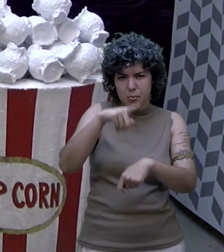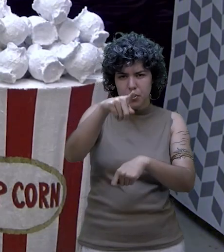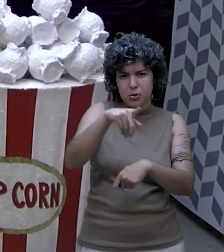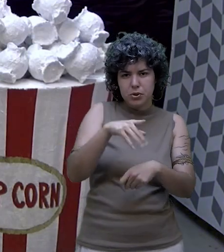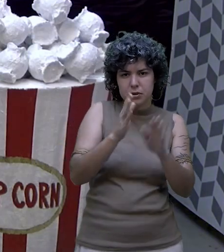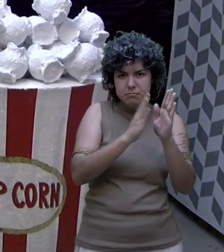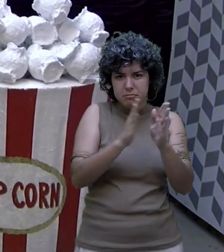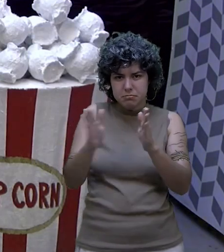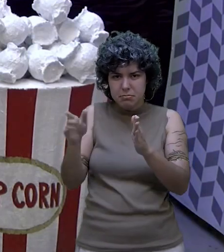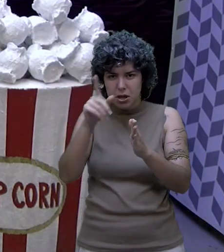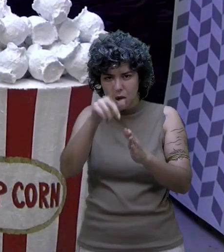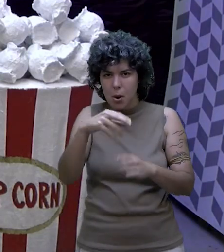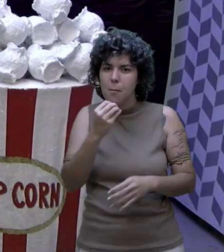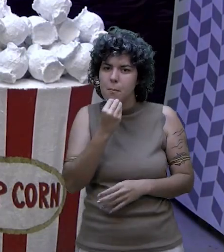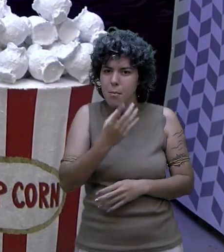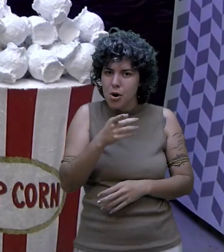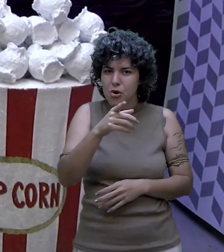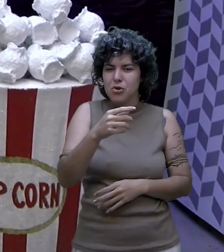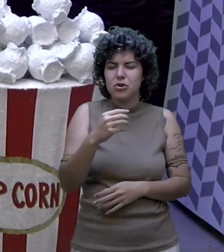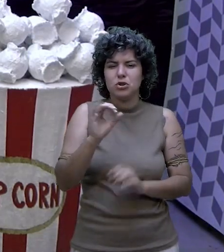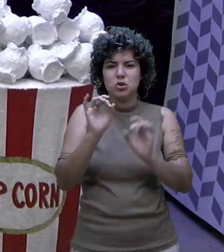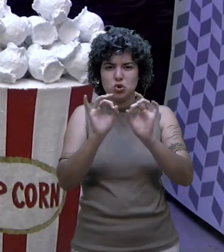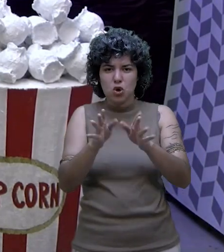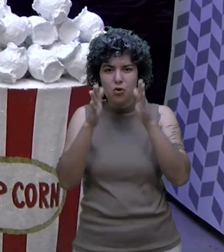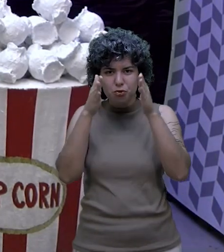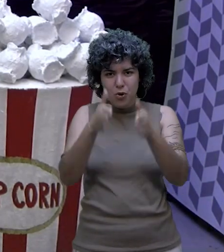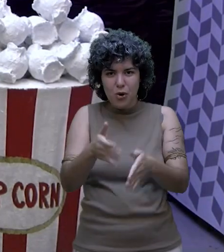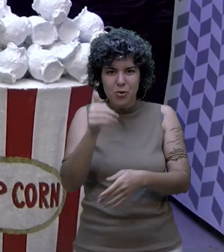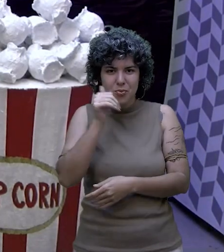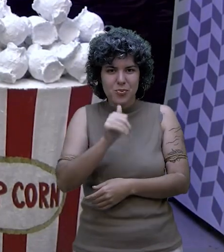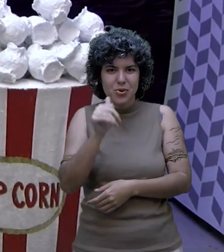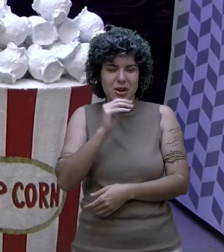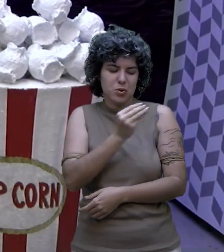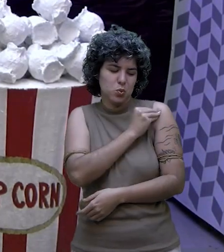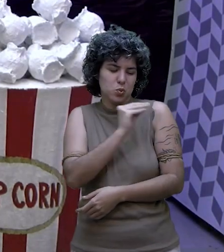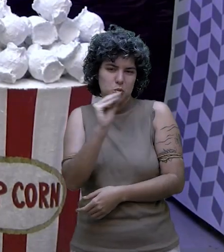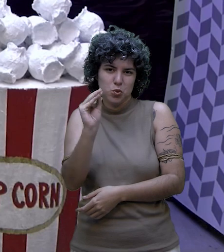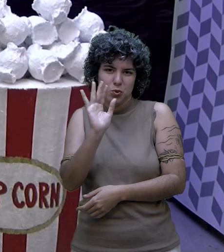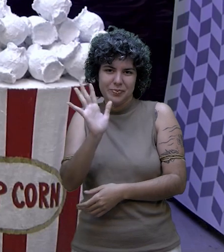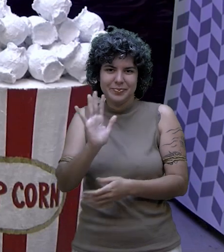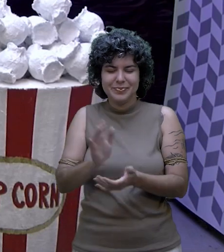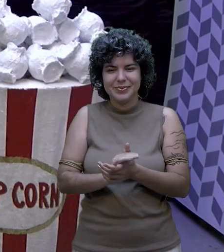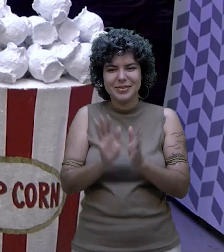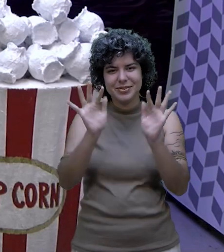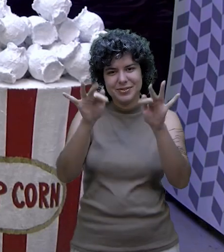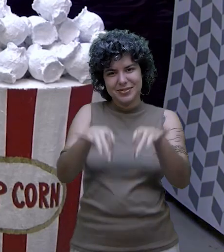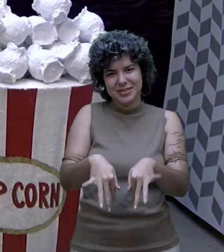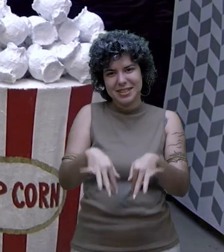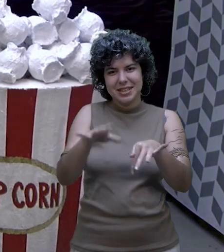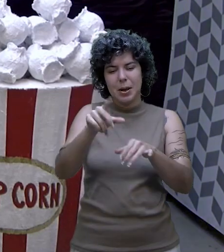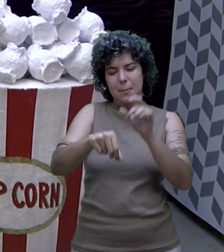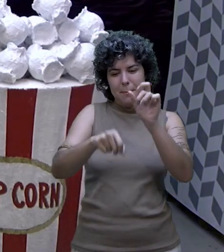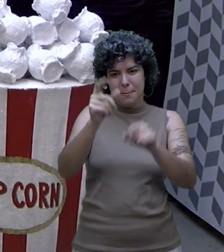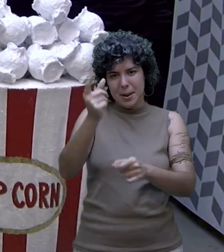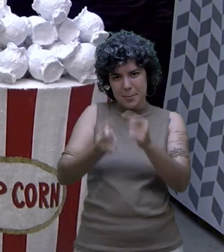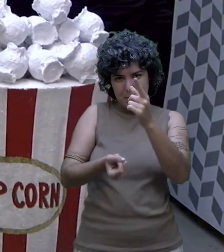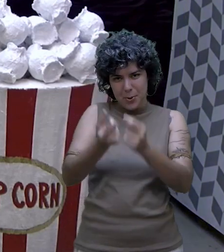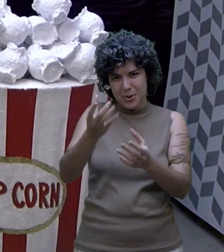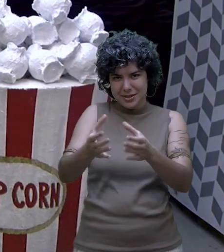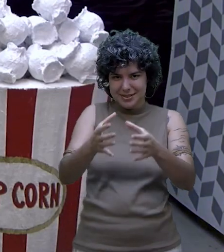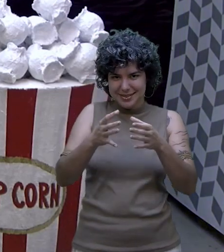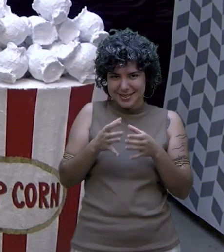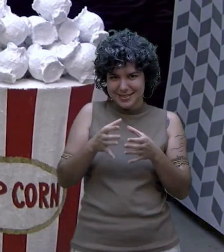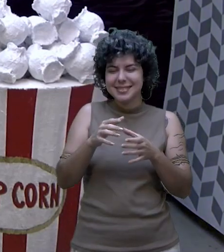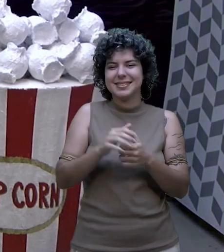de mulher, te mando um beijinho no ombro. Chega ao fim, mais um Pega Pipoca e eu já faço um combinado aqui com